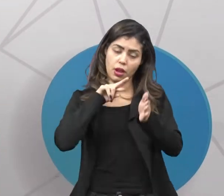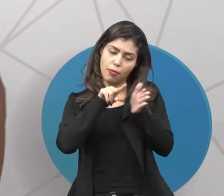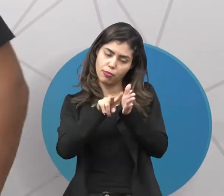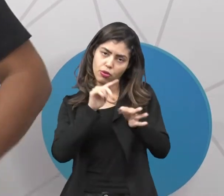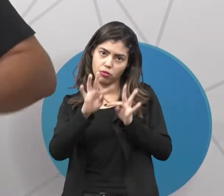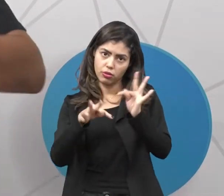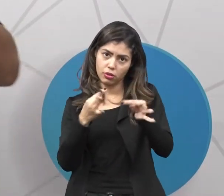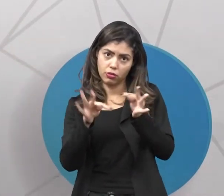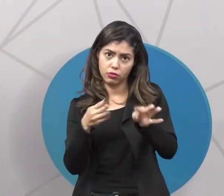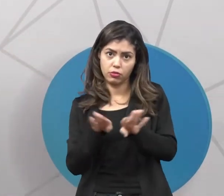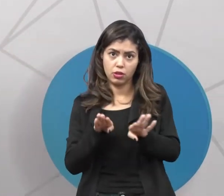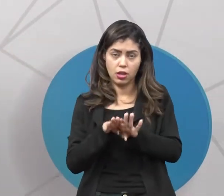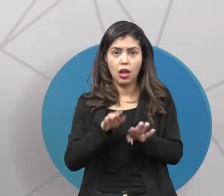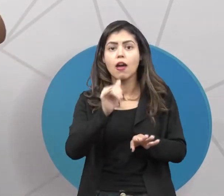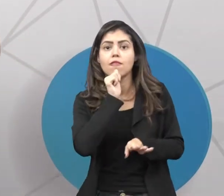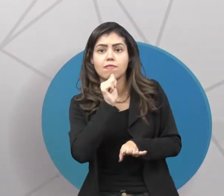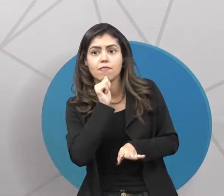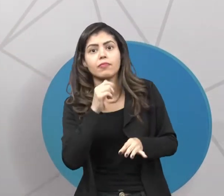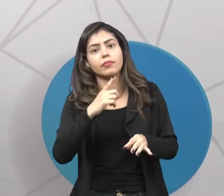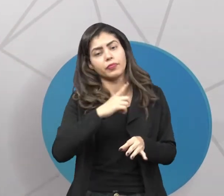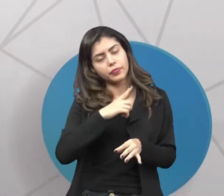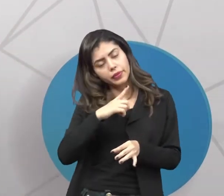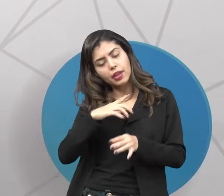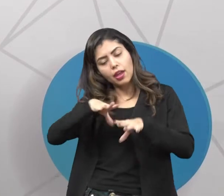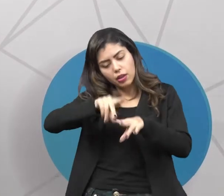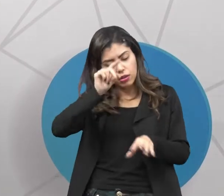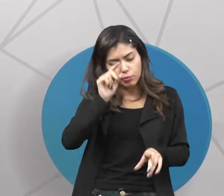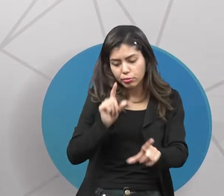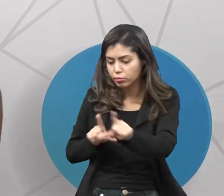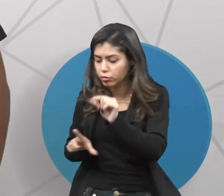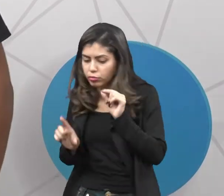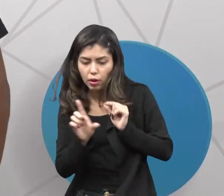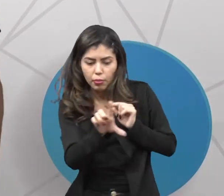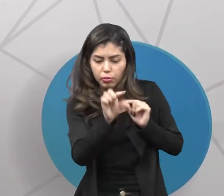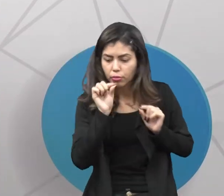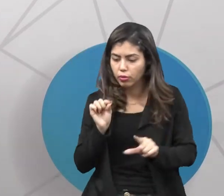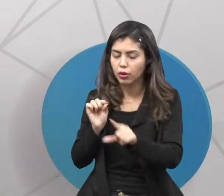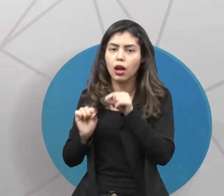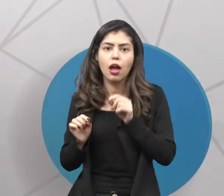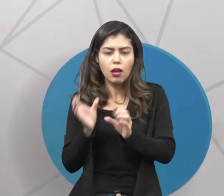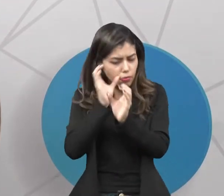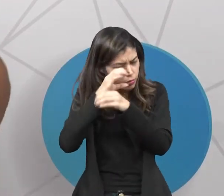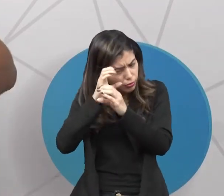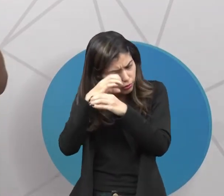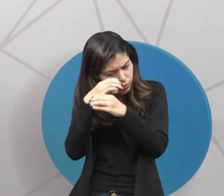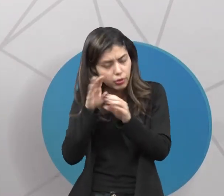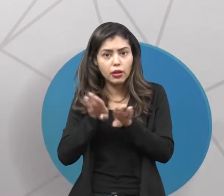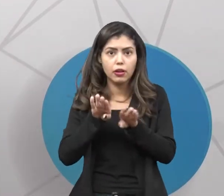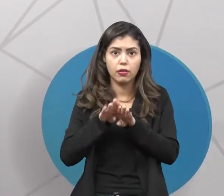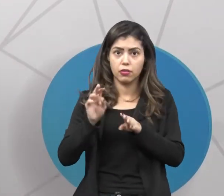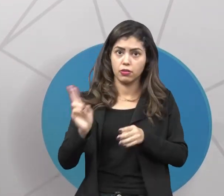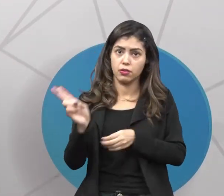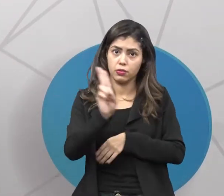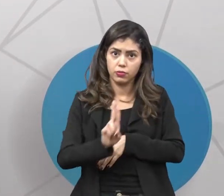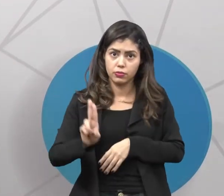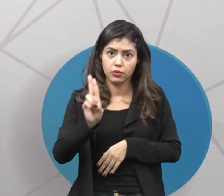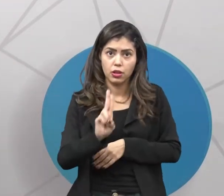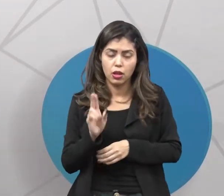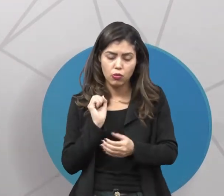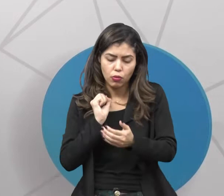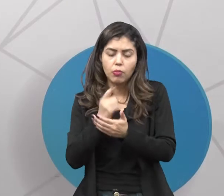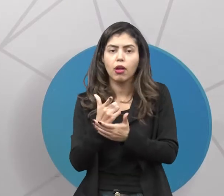tá? Ainda tem a questão das sementes selecionadas, tá? Aquelas sementes de laboratório que ela vai... Se você